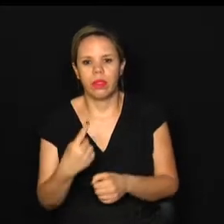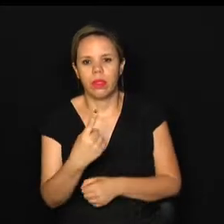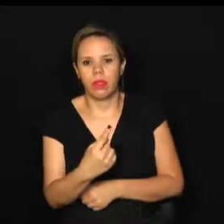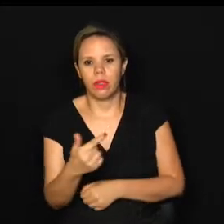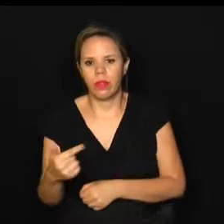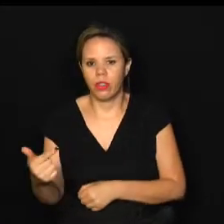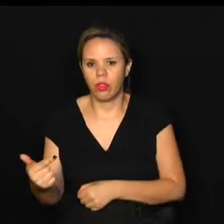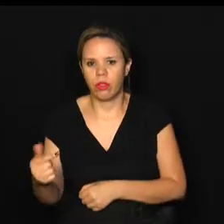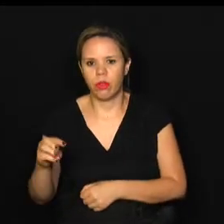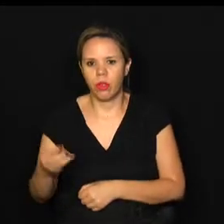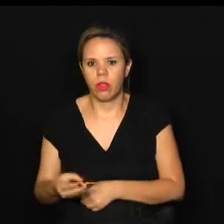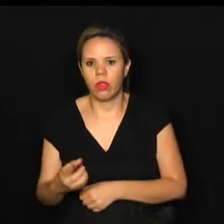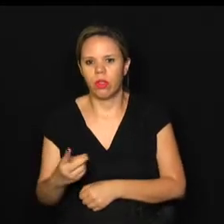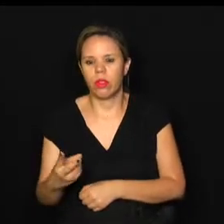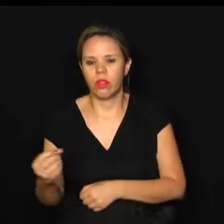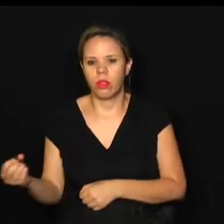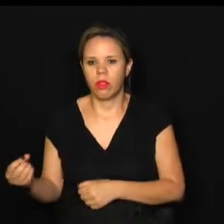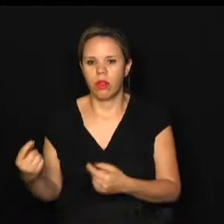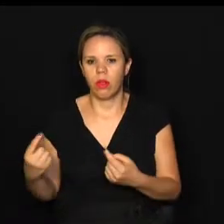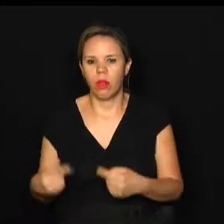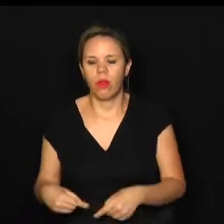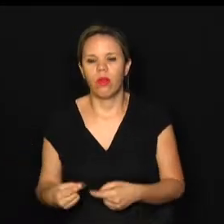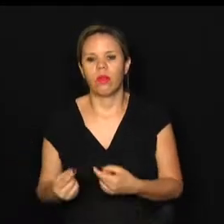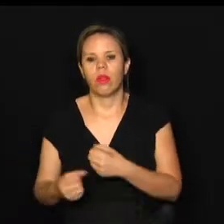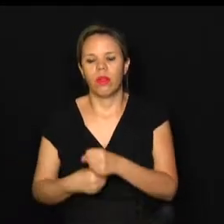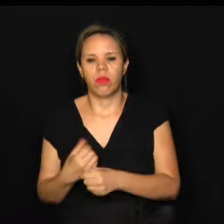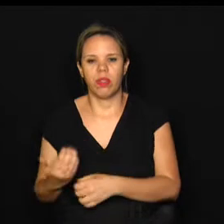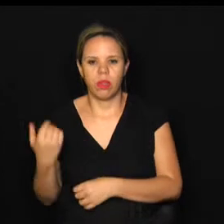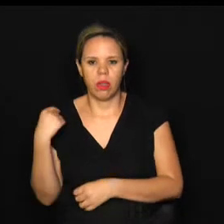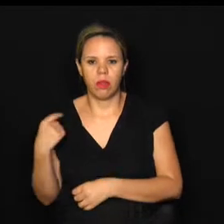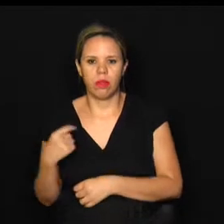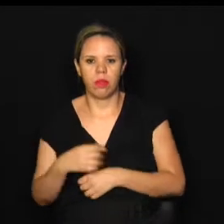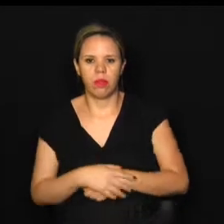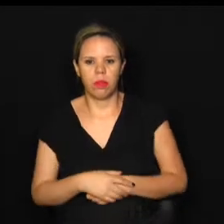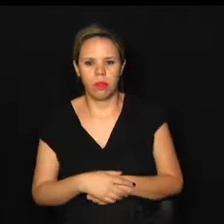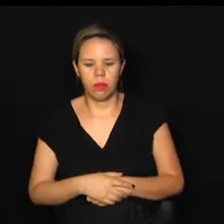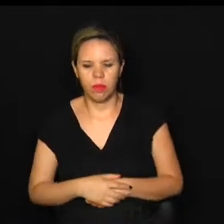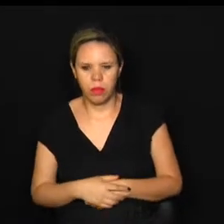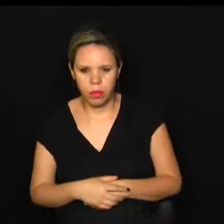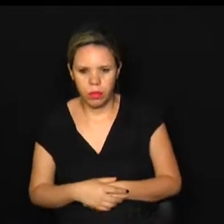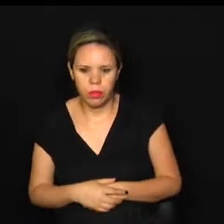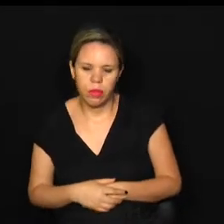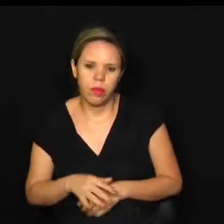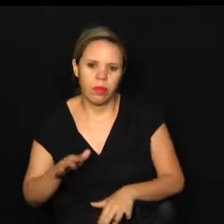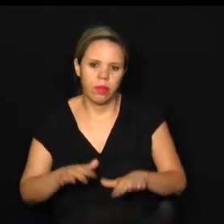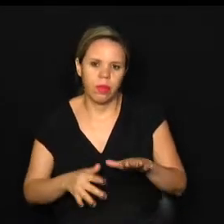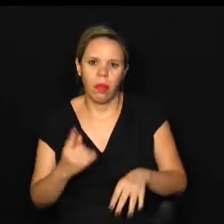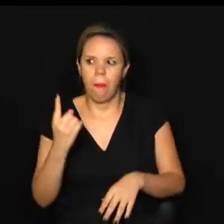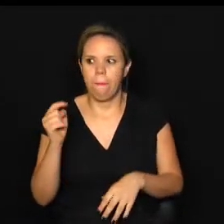e 200 contra 6 milhões e 800 no ano passado, uma variação de